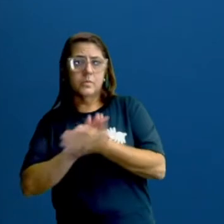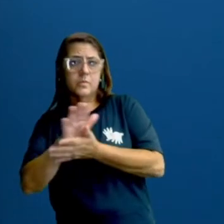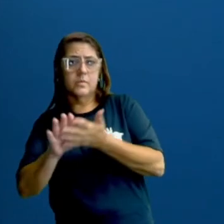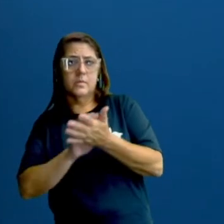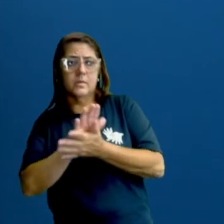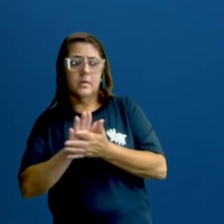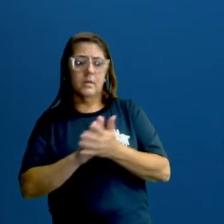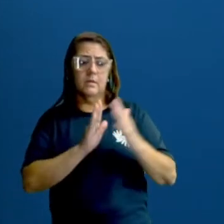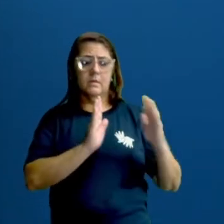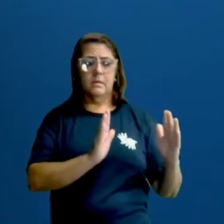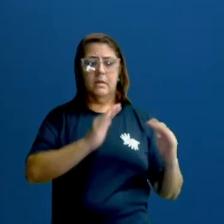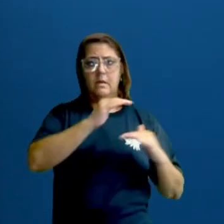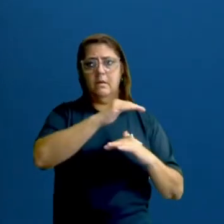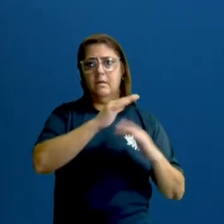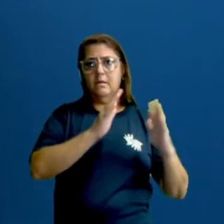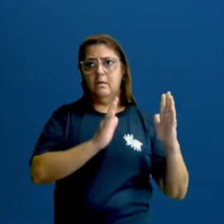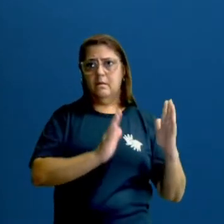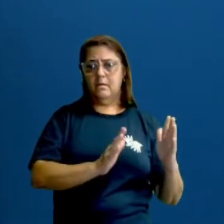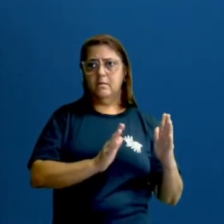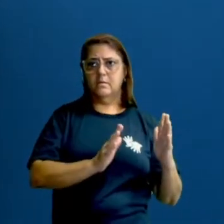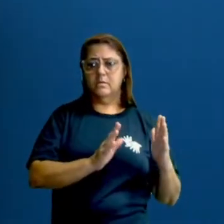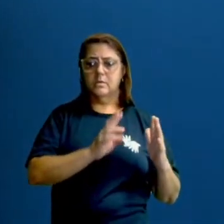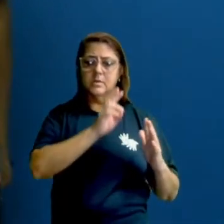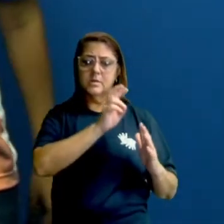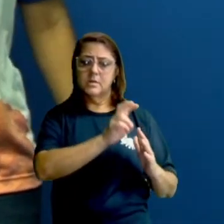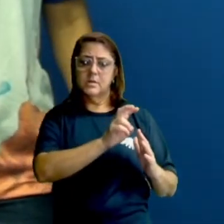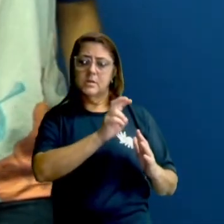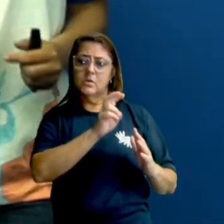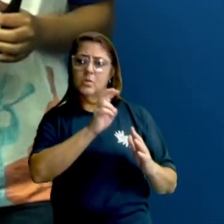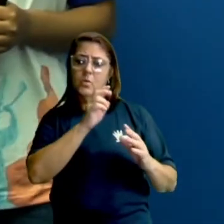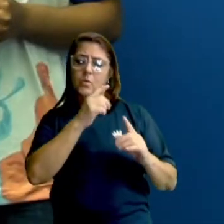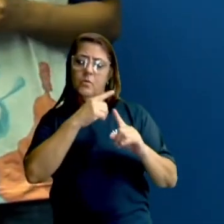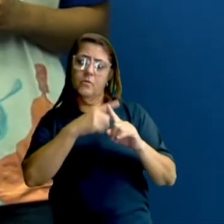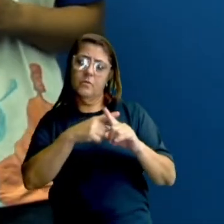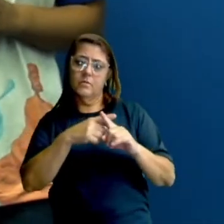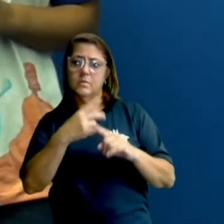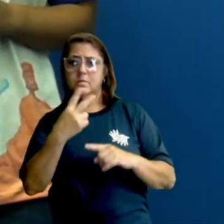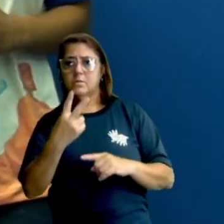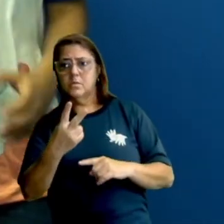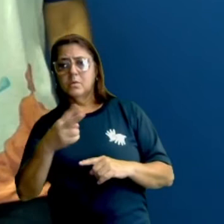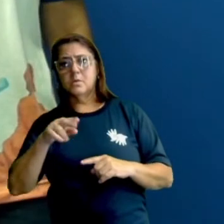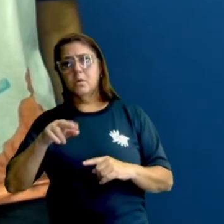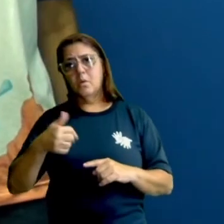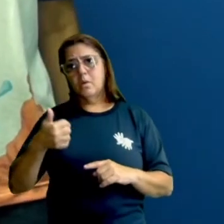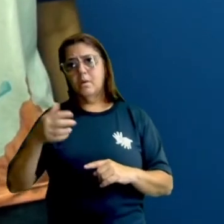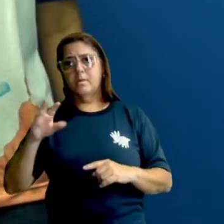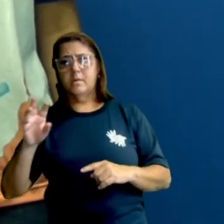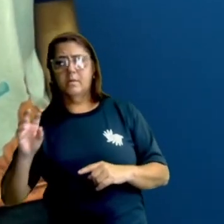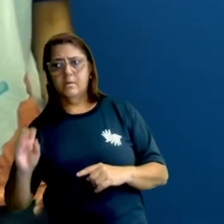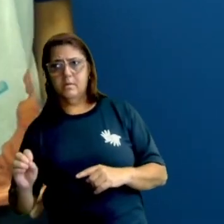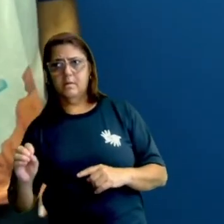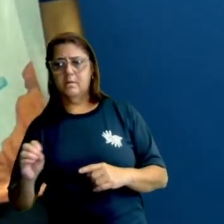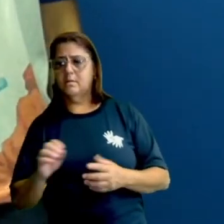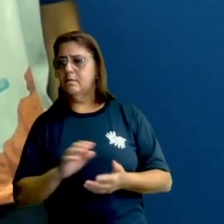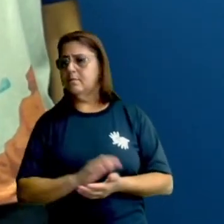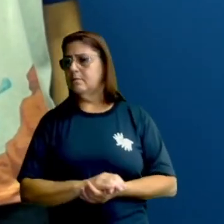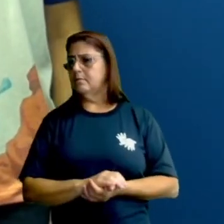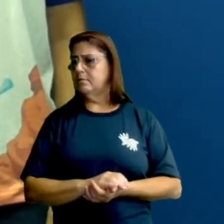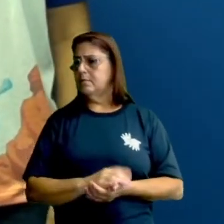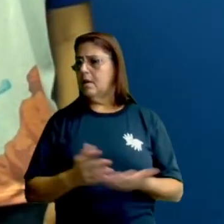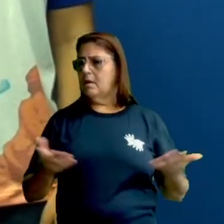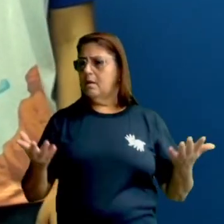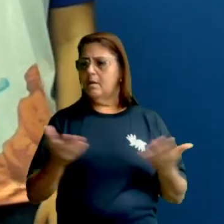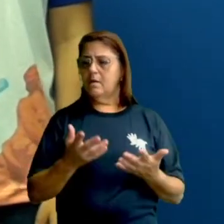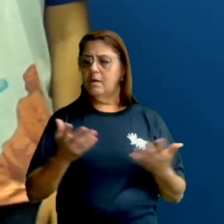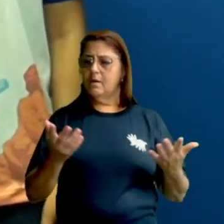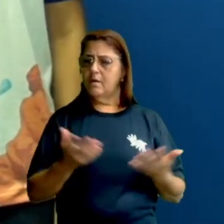na caixa de Aninha colocada 5 vezes dava um total de 10 lápis. Então, ó, vamos